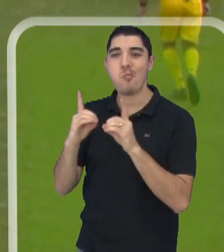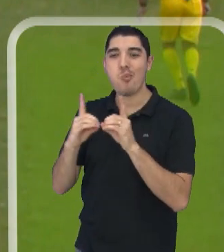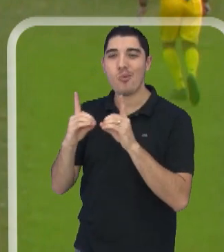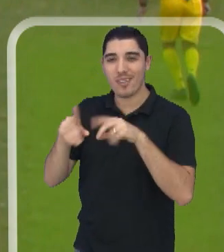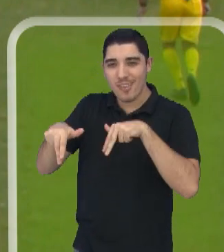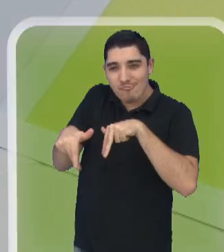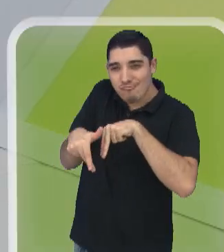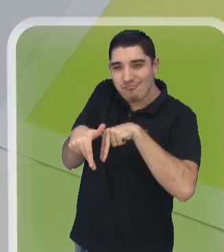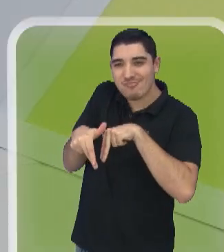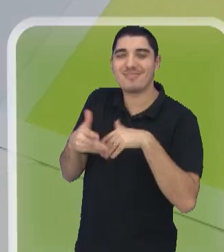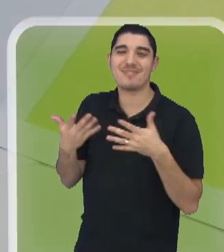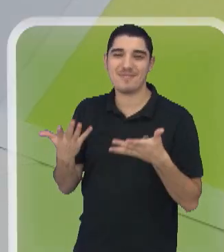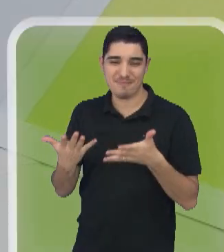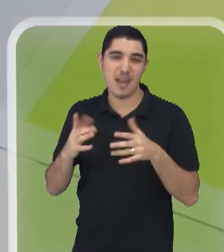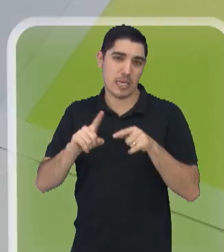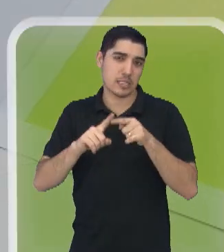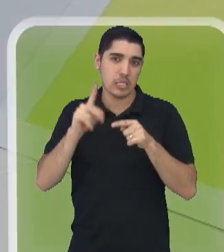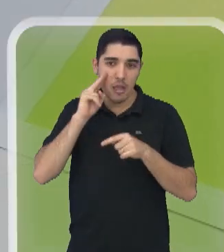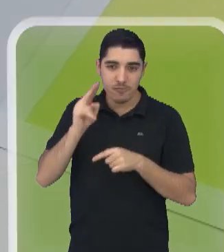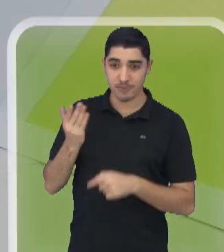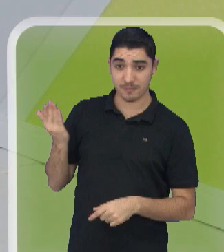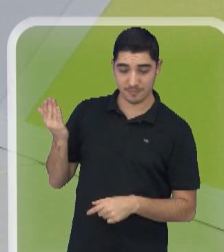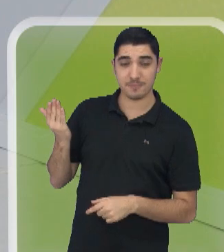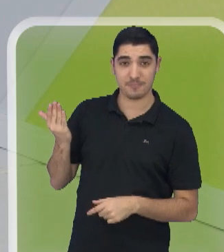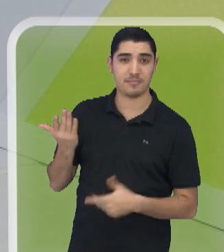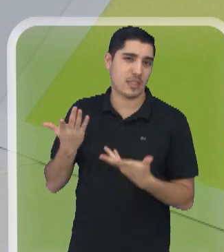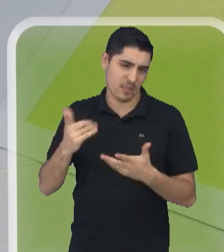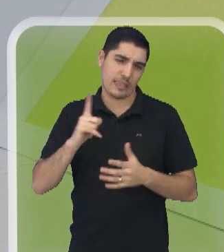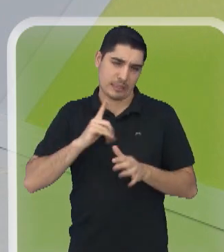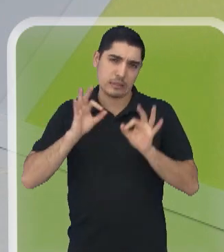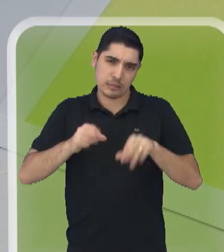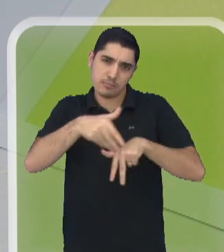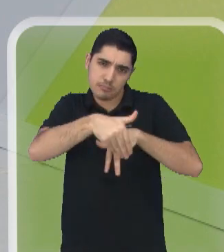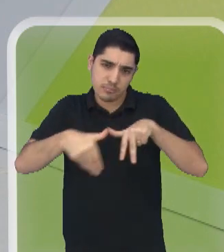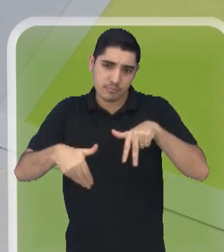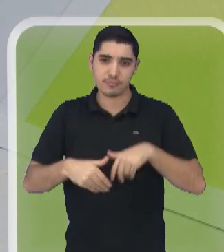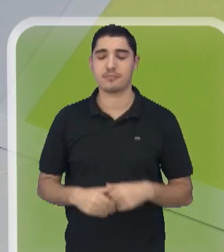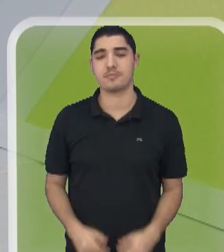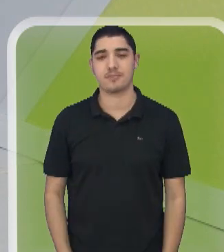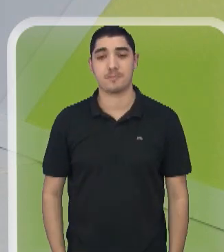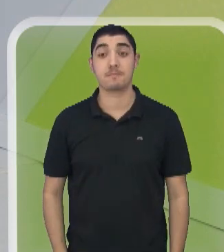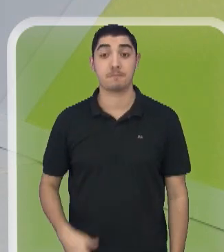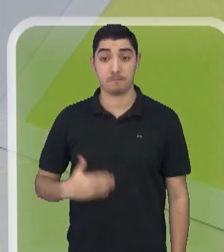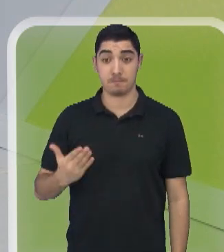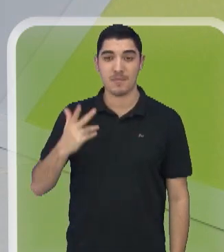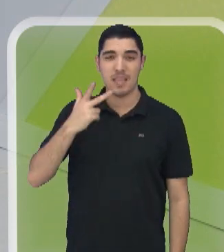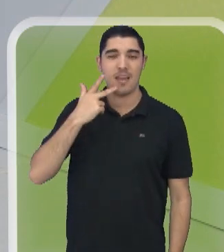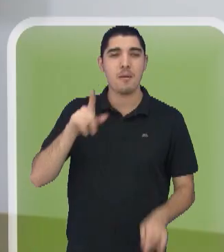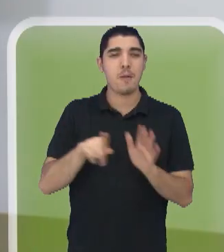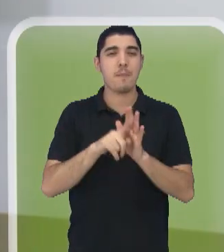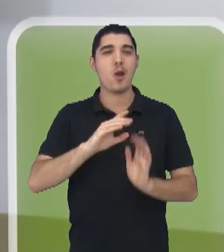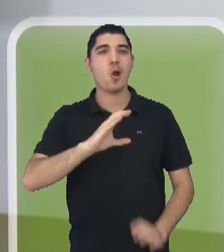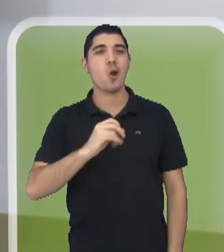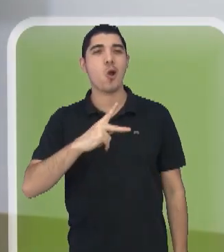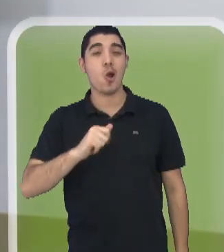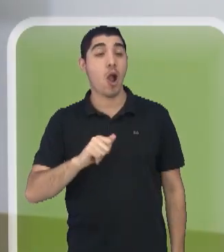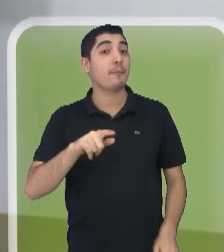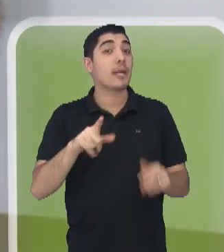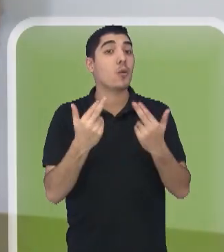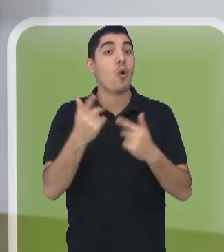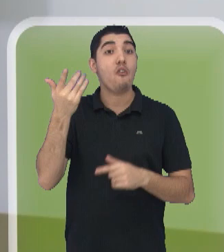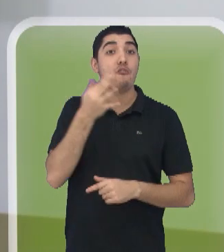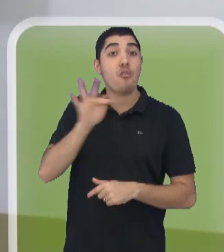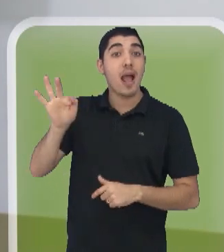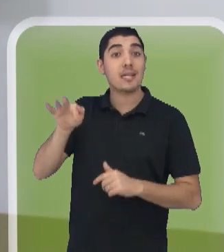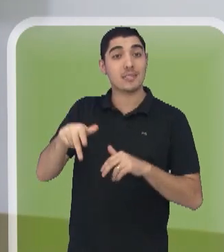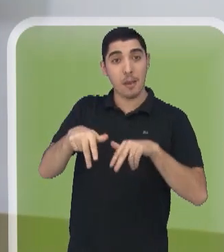impedido ali no lance. O nosso Israel frisou bem a imagem ali, tá impedido mesmo, né? Vou te falar que na Copa, no, na final, teve um lance lá que o bumbum do jogador da França deu